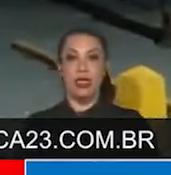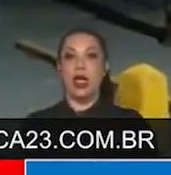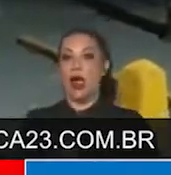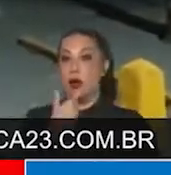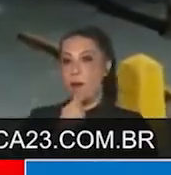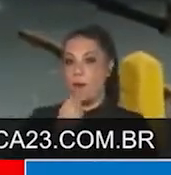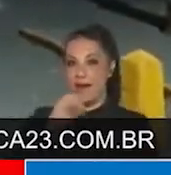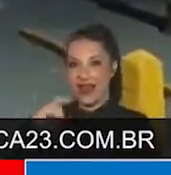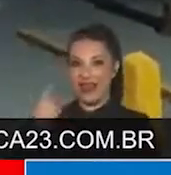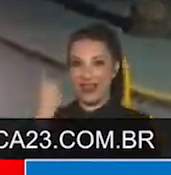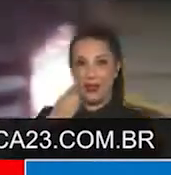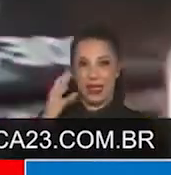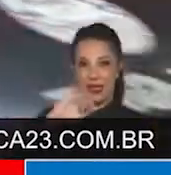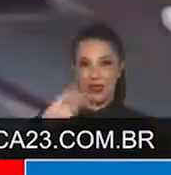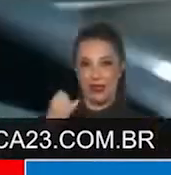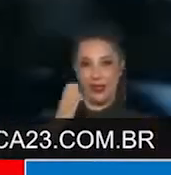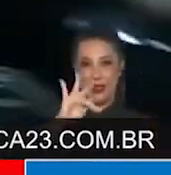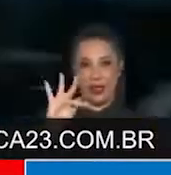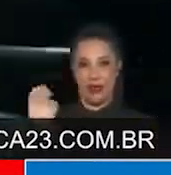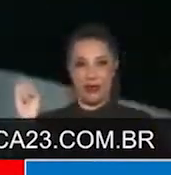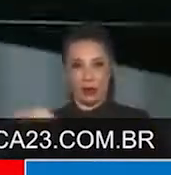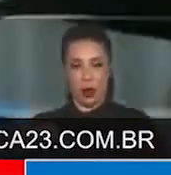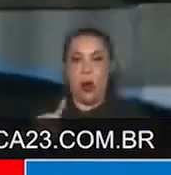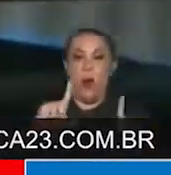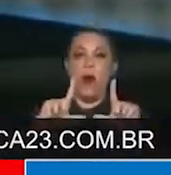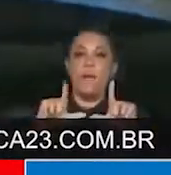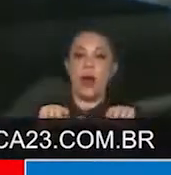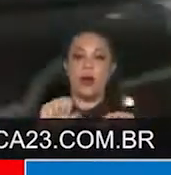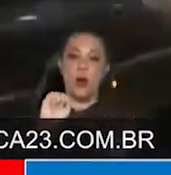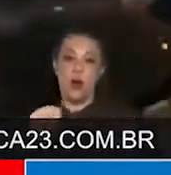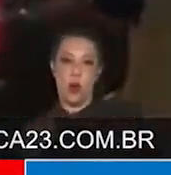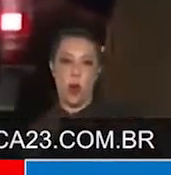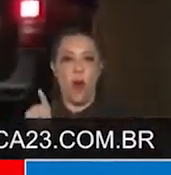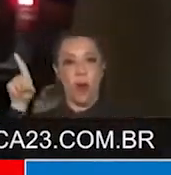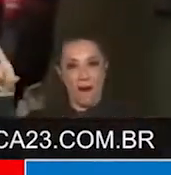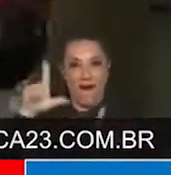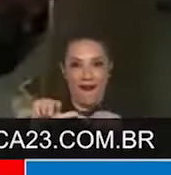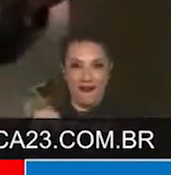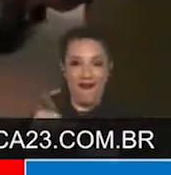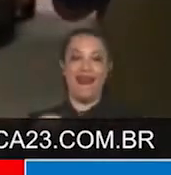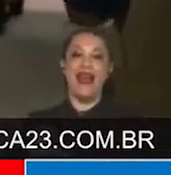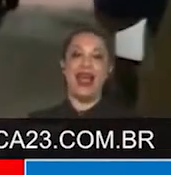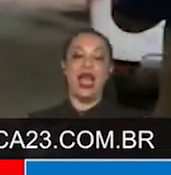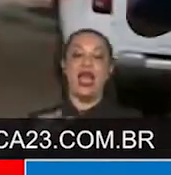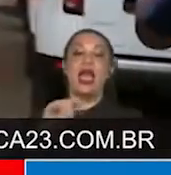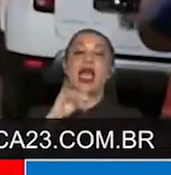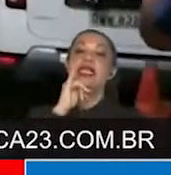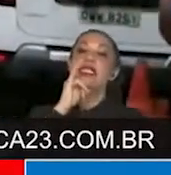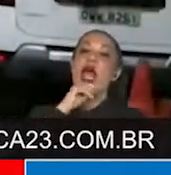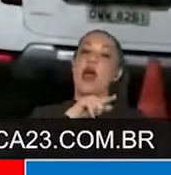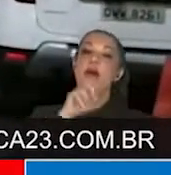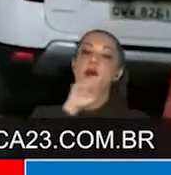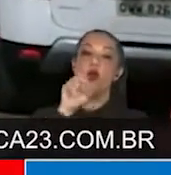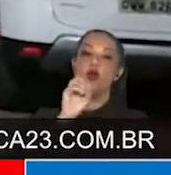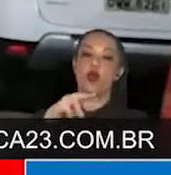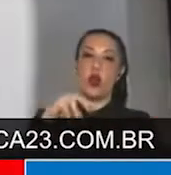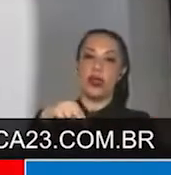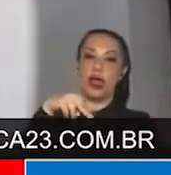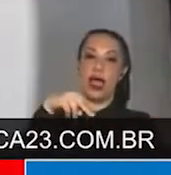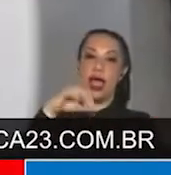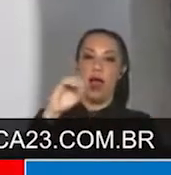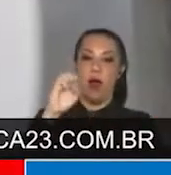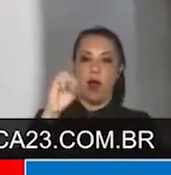Jefferson passou a noite em Bangu 8 no complexo penitenciário de Gericinó na zona oeste do Rio